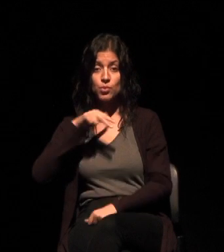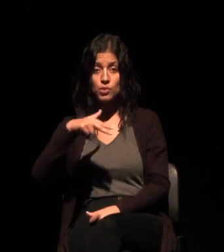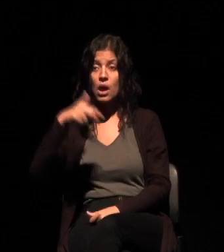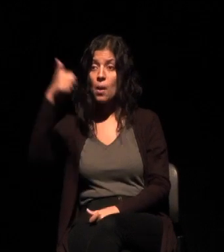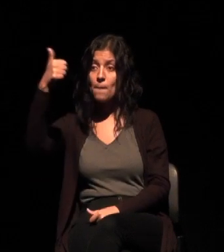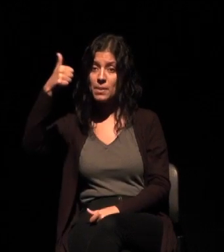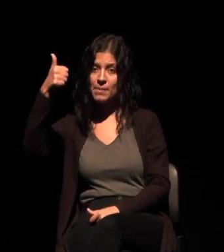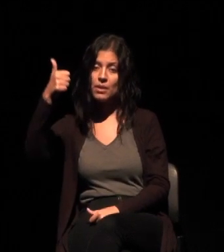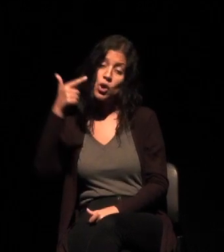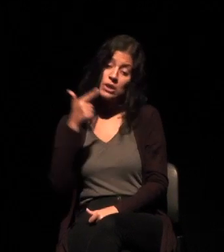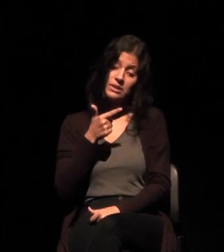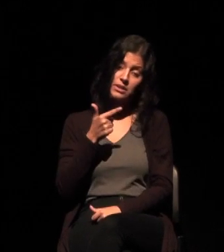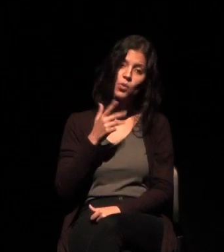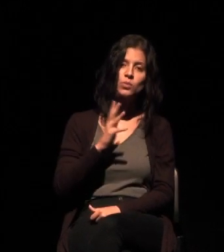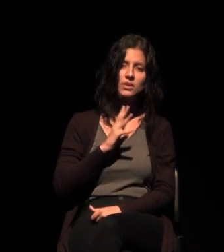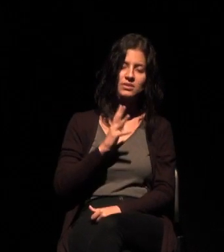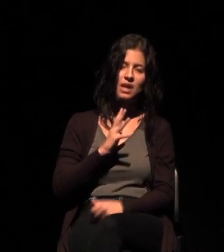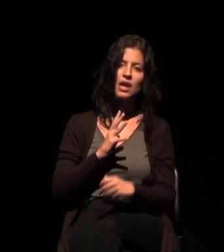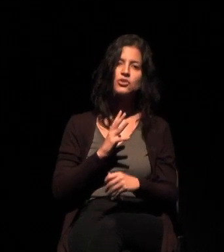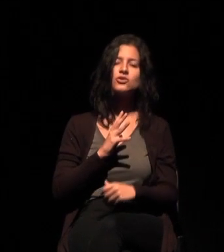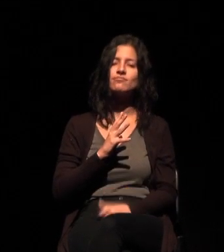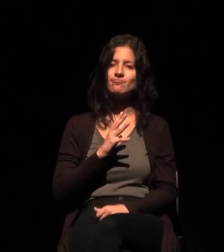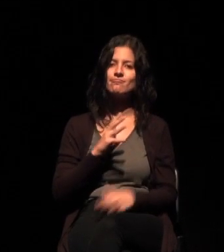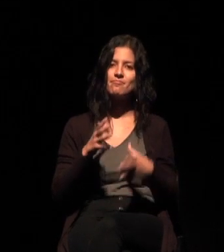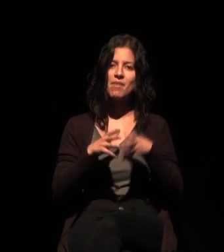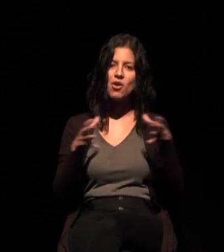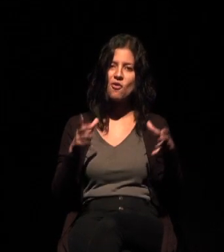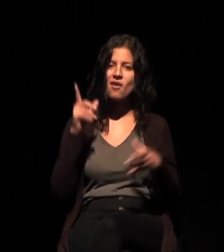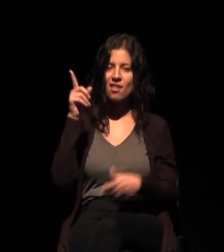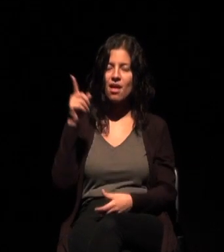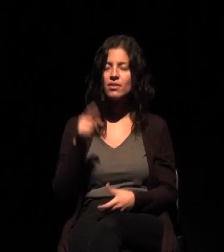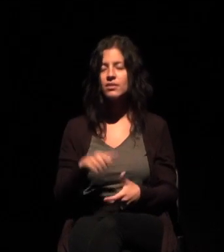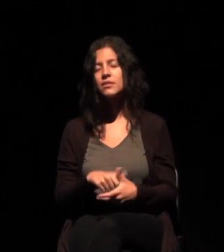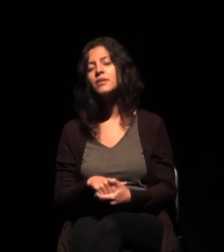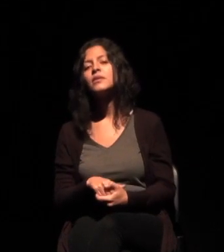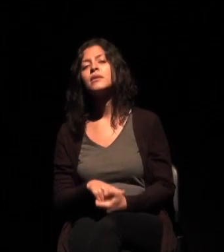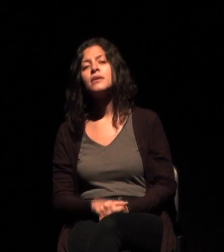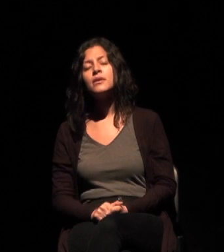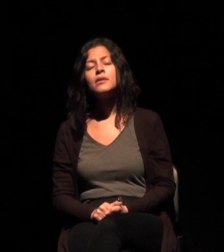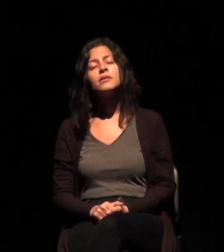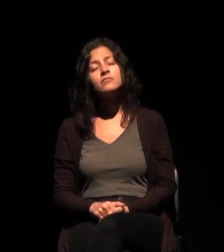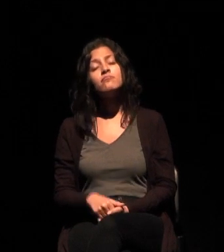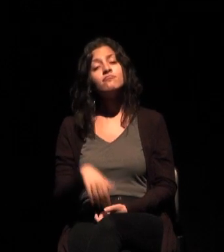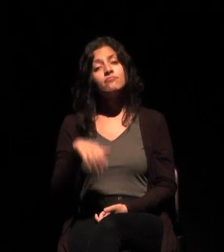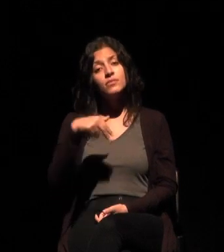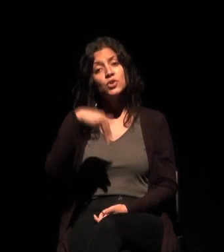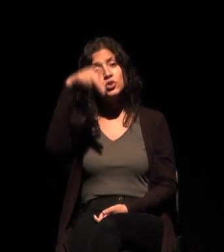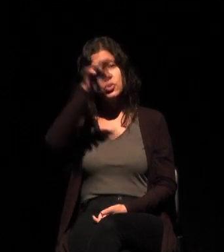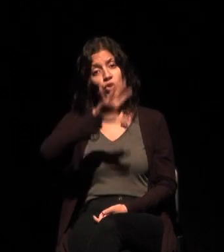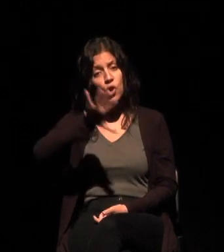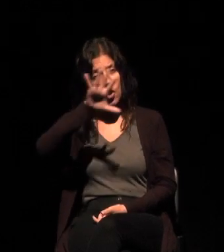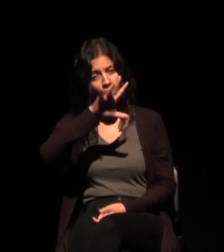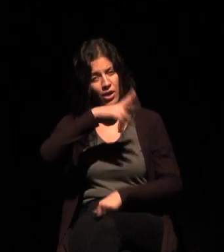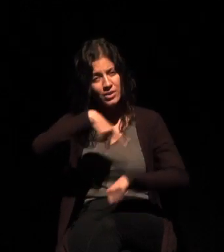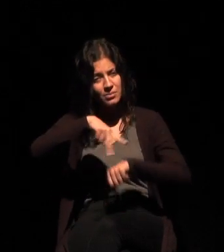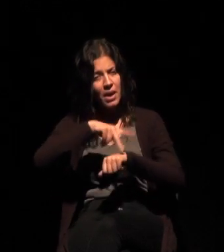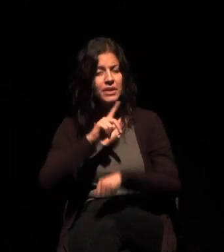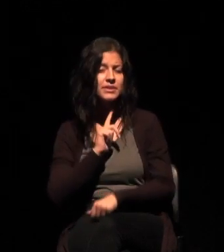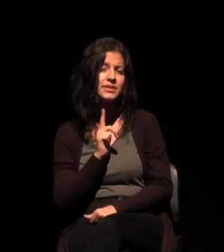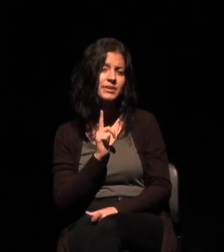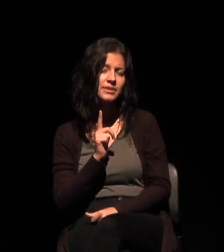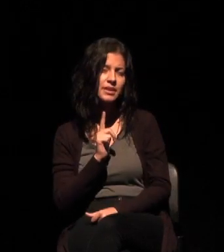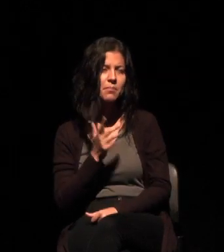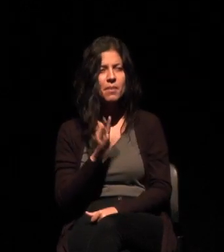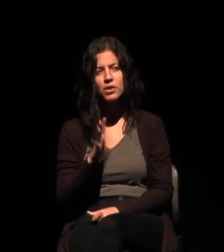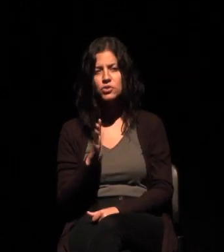portugal é e apenas dizer que é nesta nesta região norte concentra se um